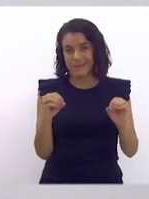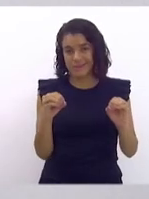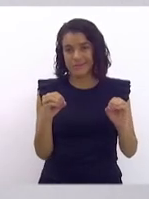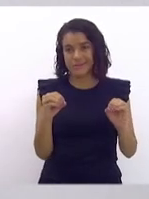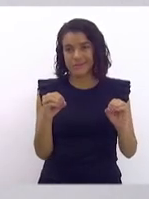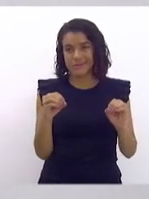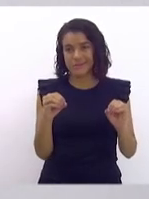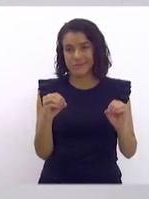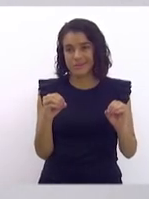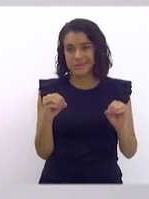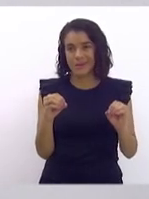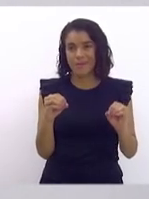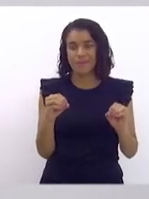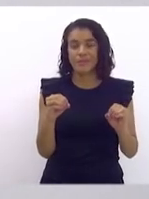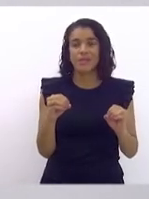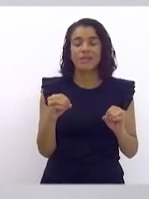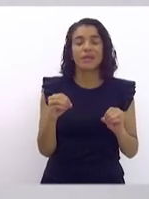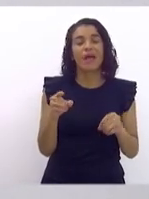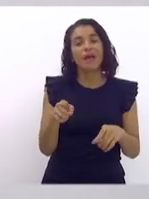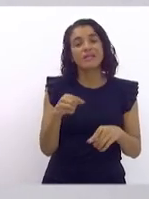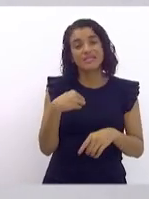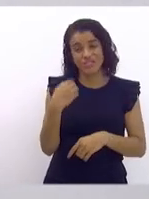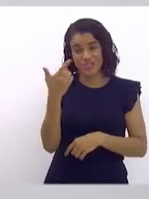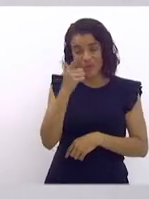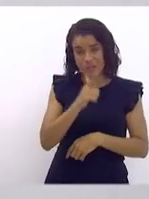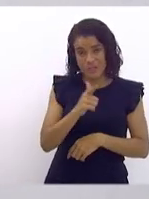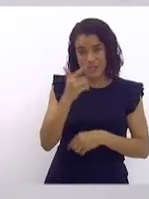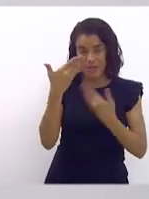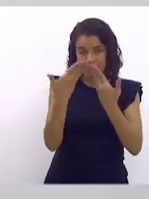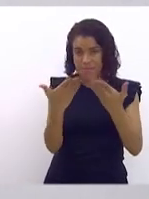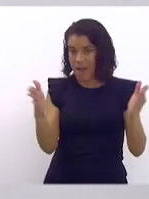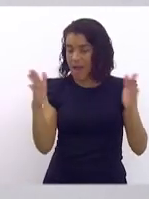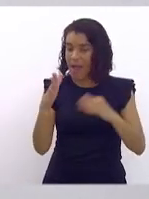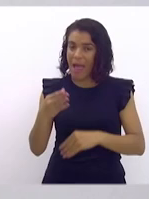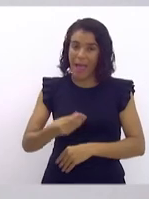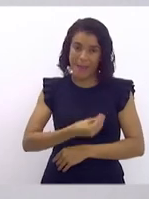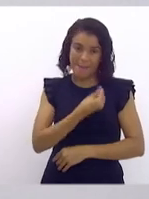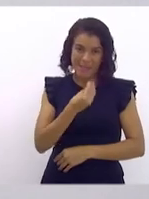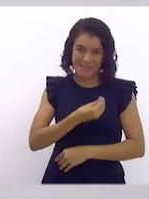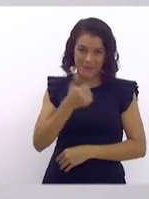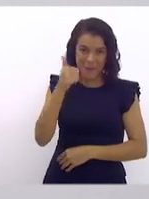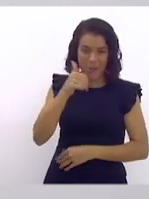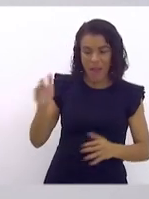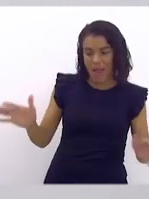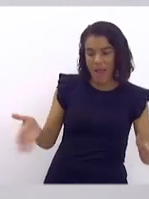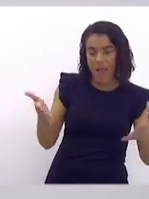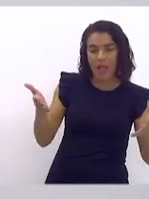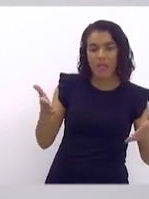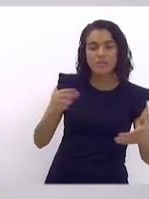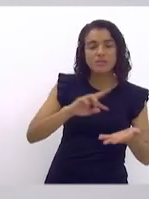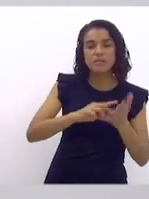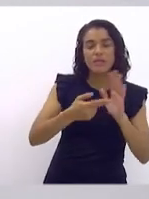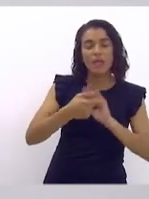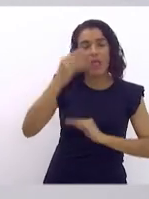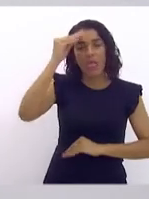casa, ao invés de a gente ampliar a participação feminina, a gente começa a desestimular as